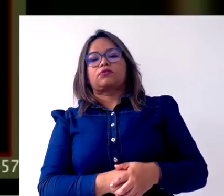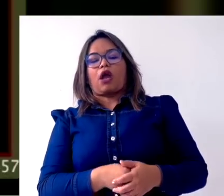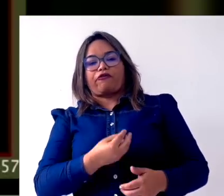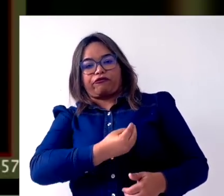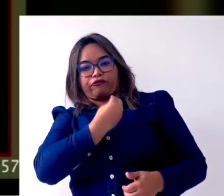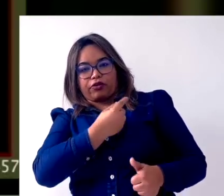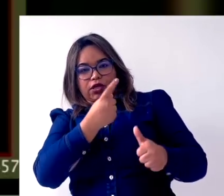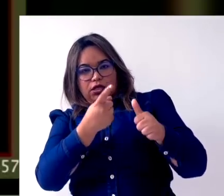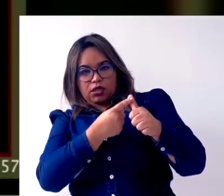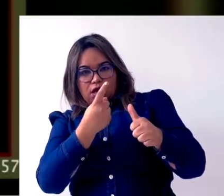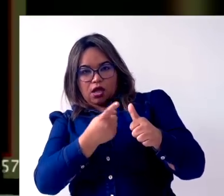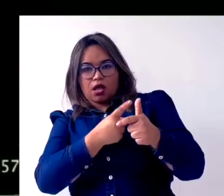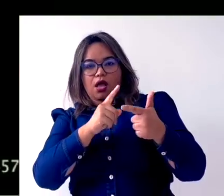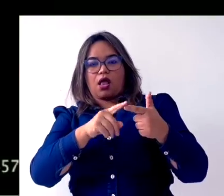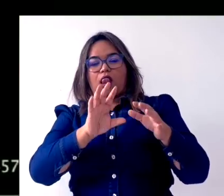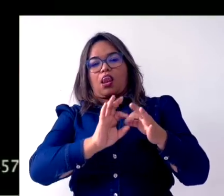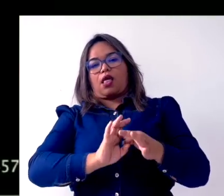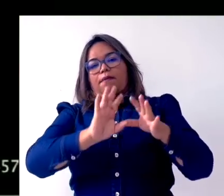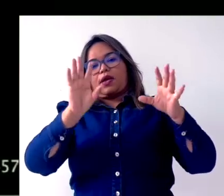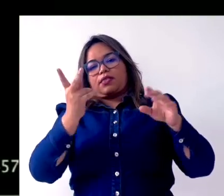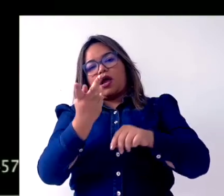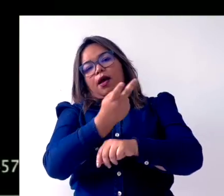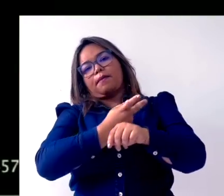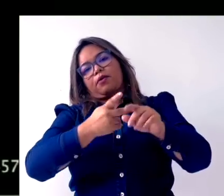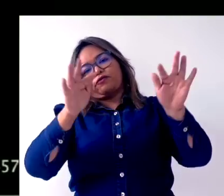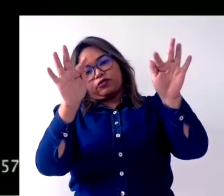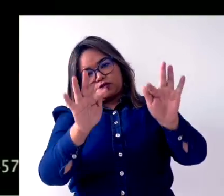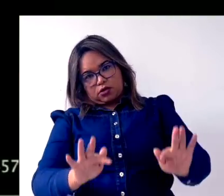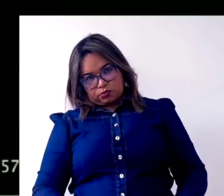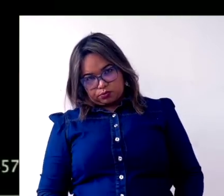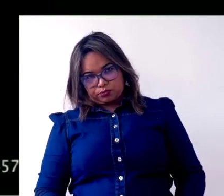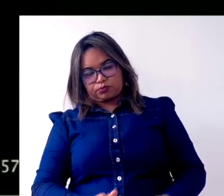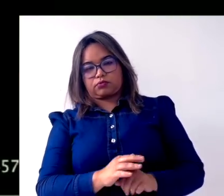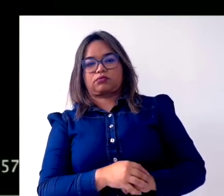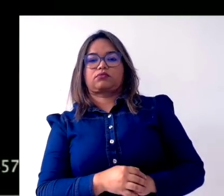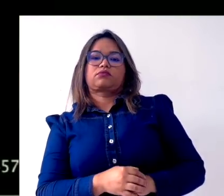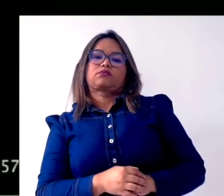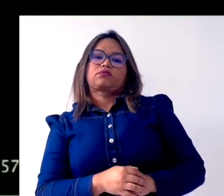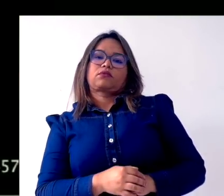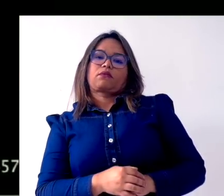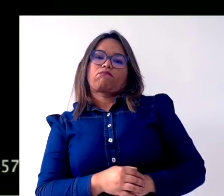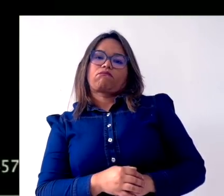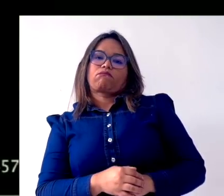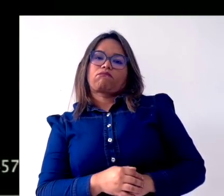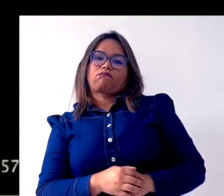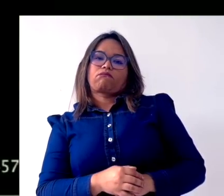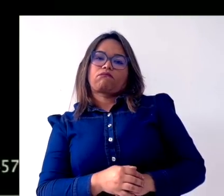a liberdade e a busca da felicidade. Princípios